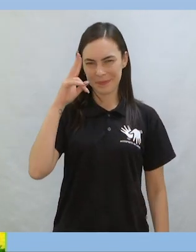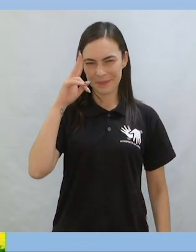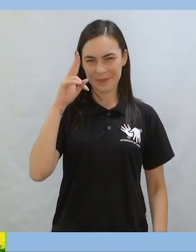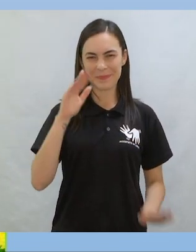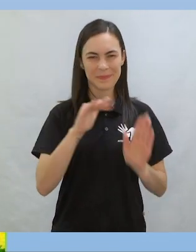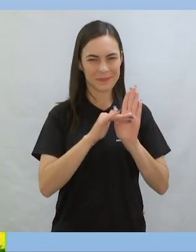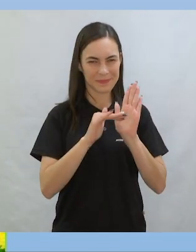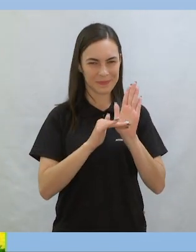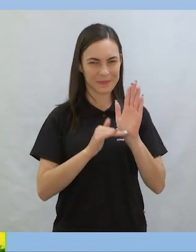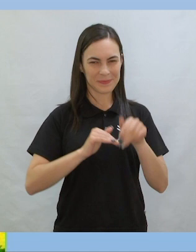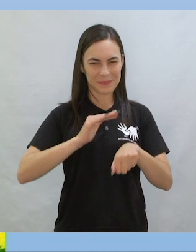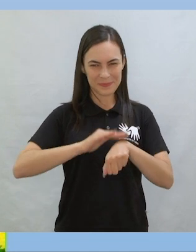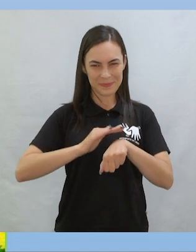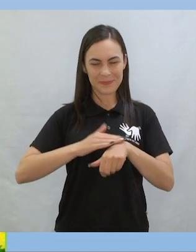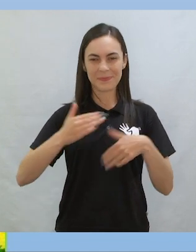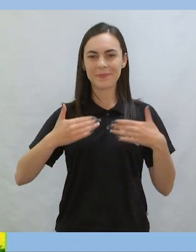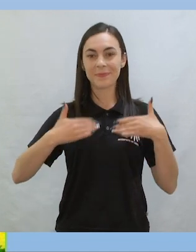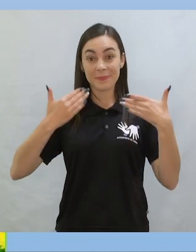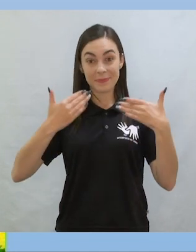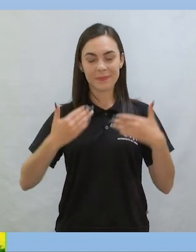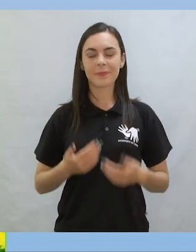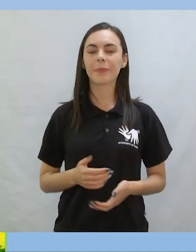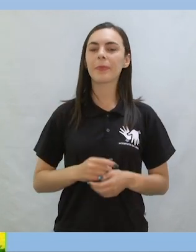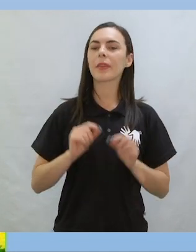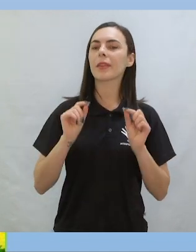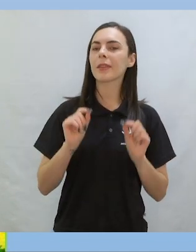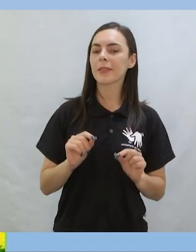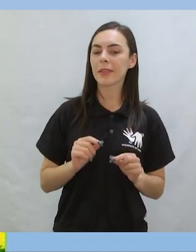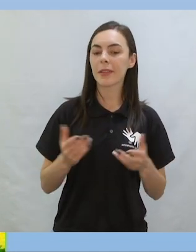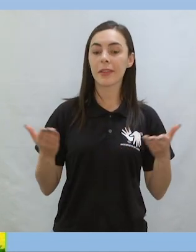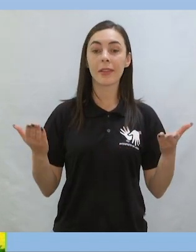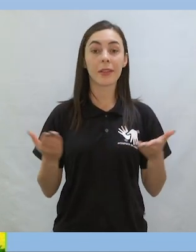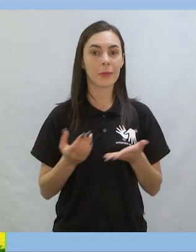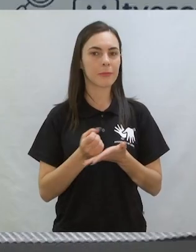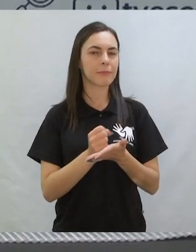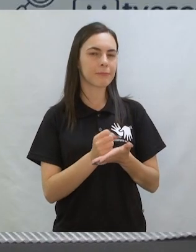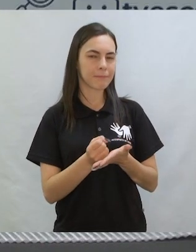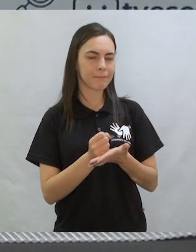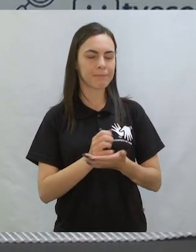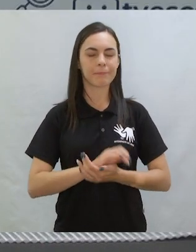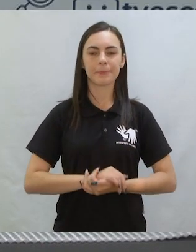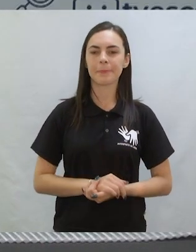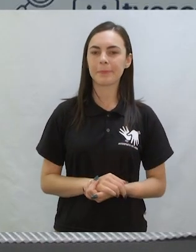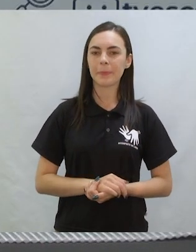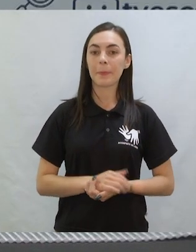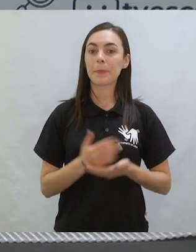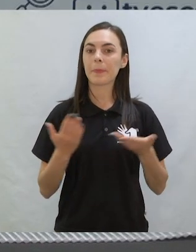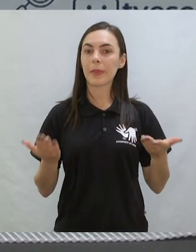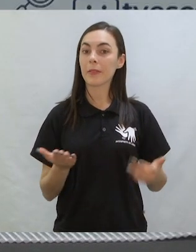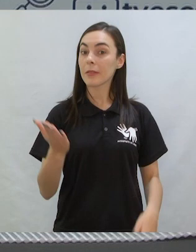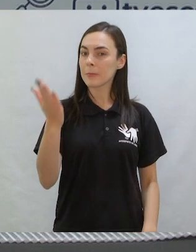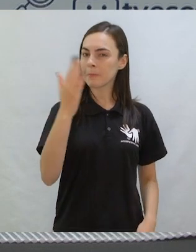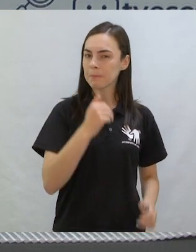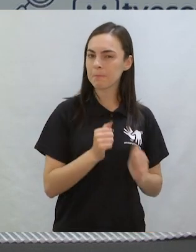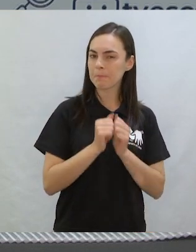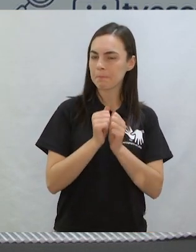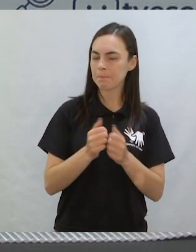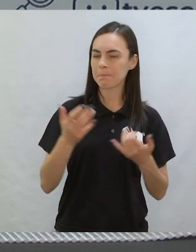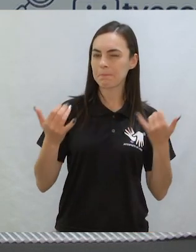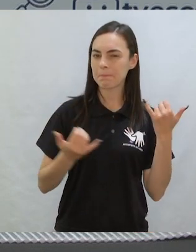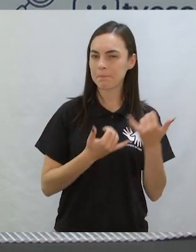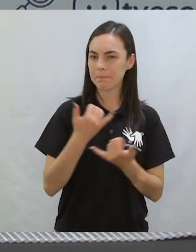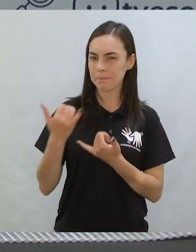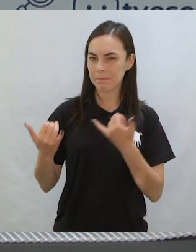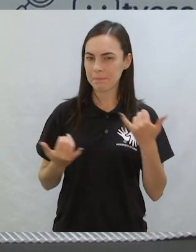surpresa. Lembra que estava lá, momento surpresa? E aí, o nosso momento surpresa vai ser esse jogo. Então,